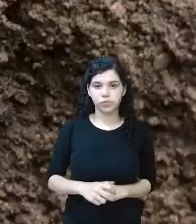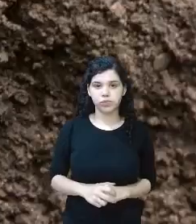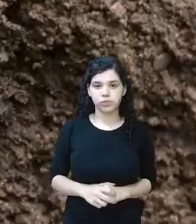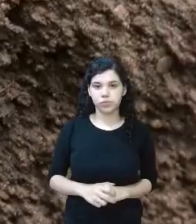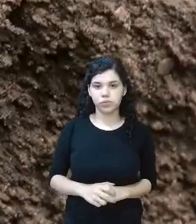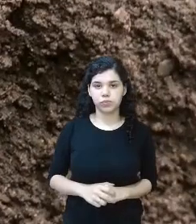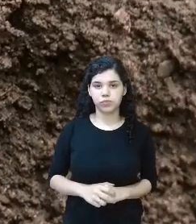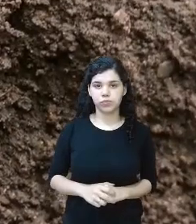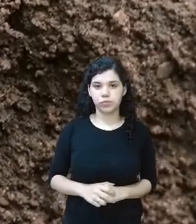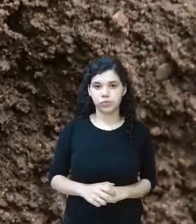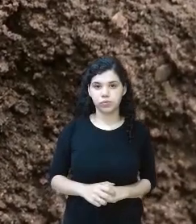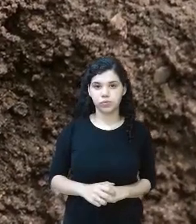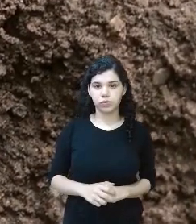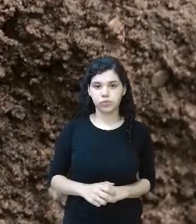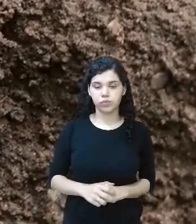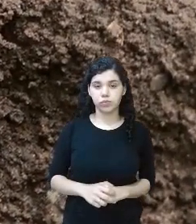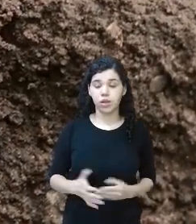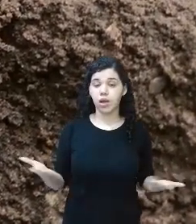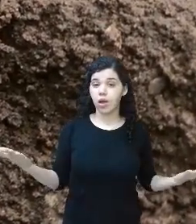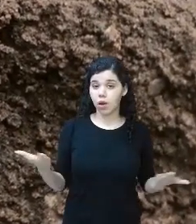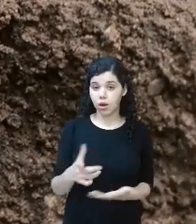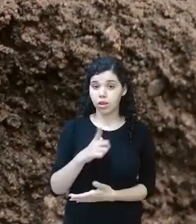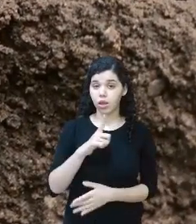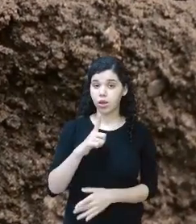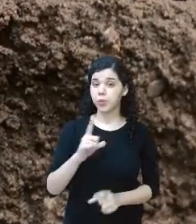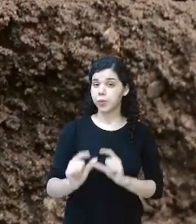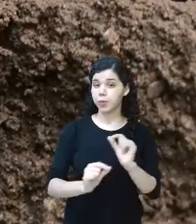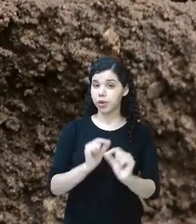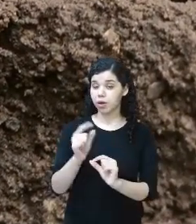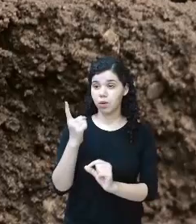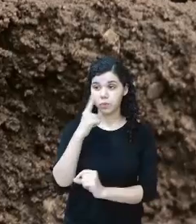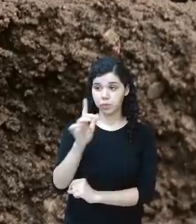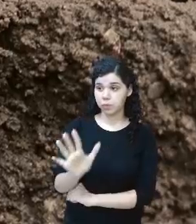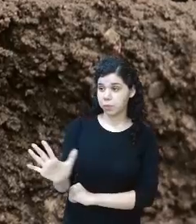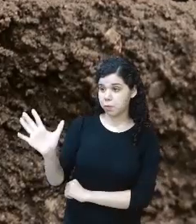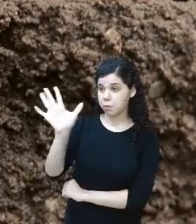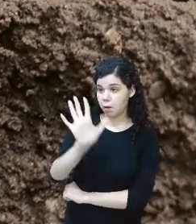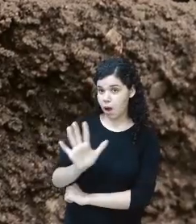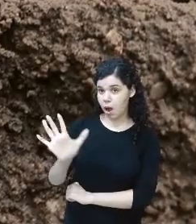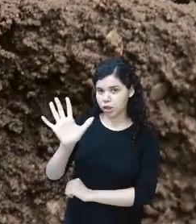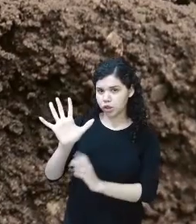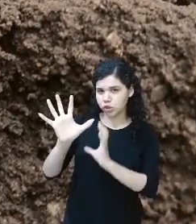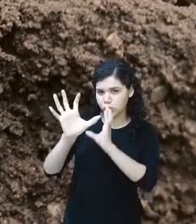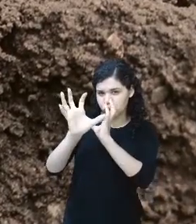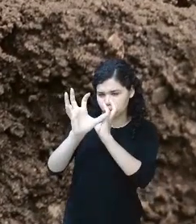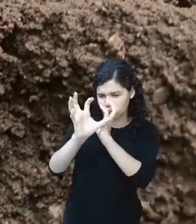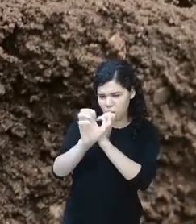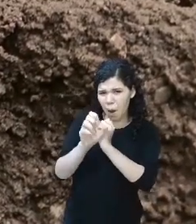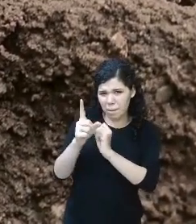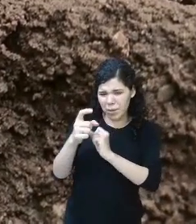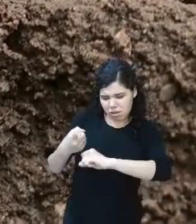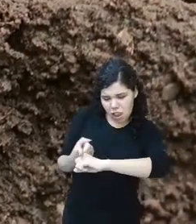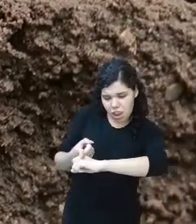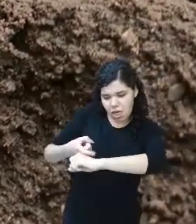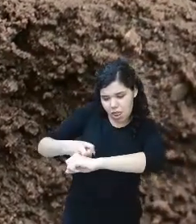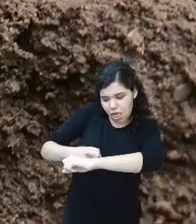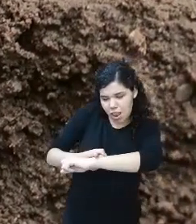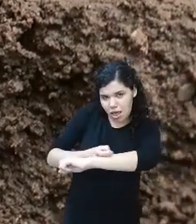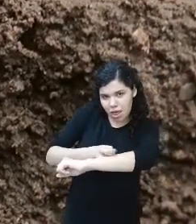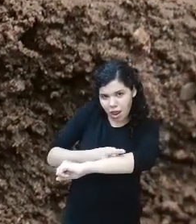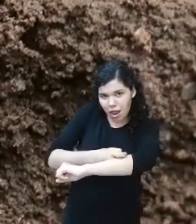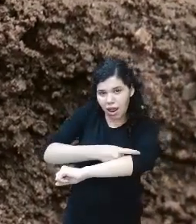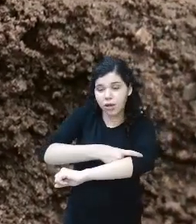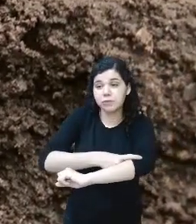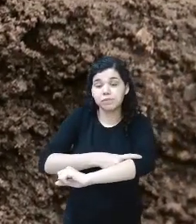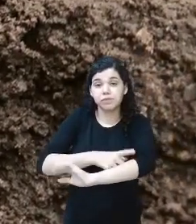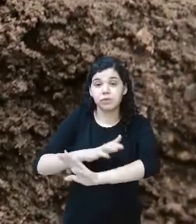tá? Aqui eu tenho a minha imagem com o solo escuro. Veja que as minhocas circulam e a